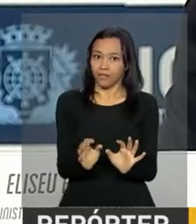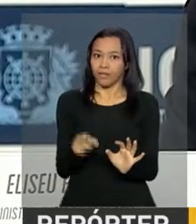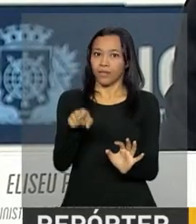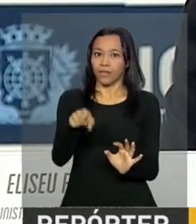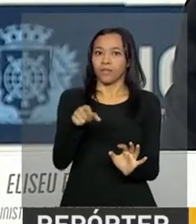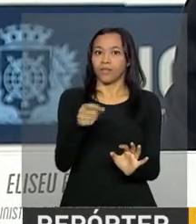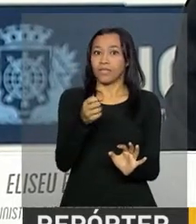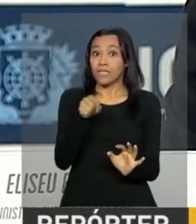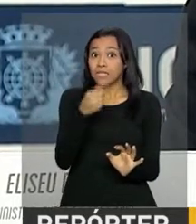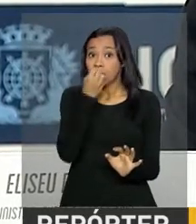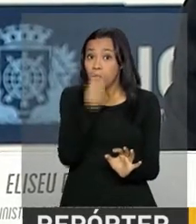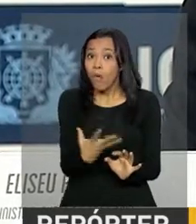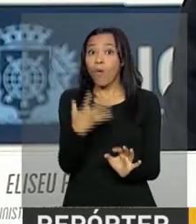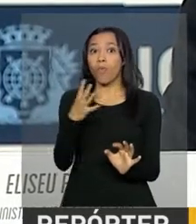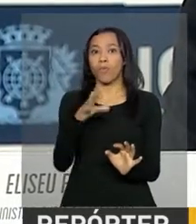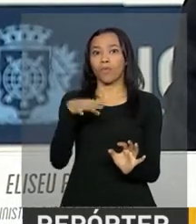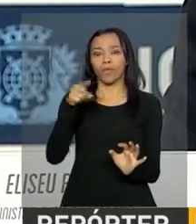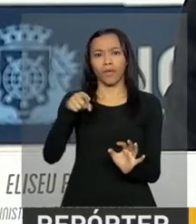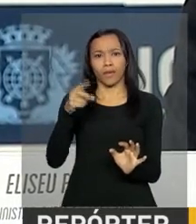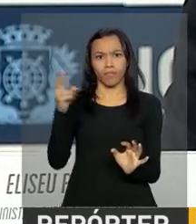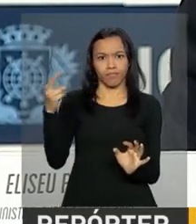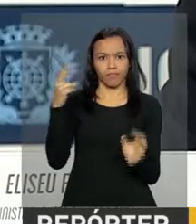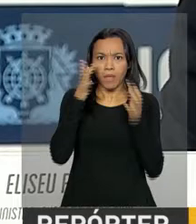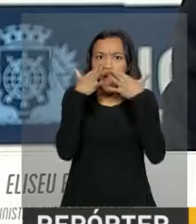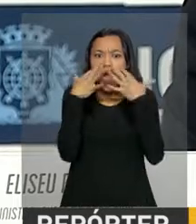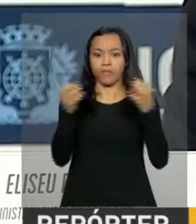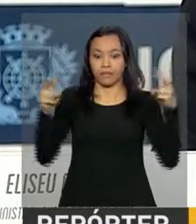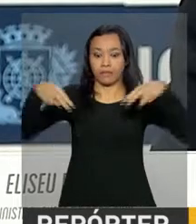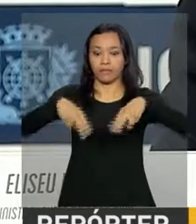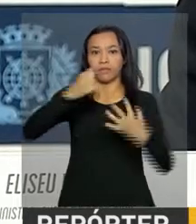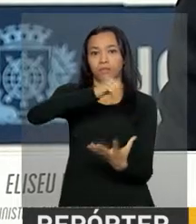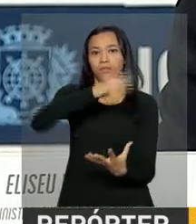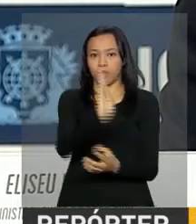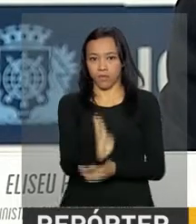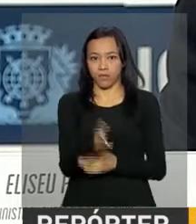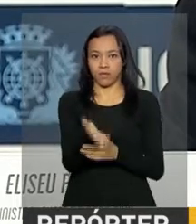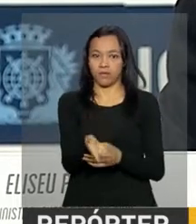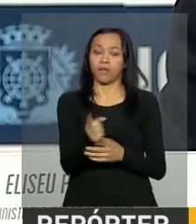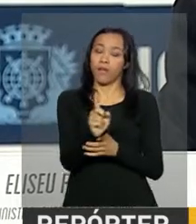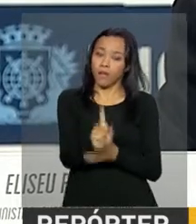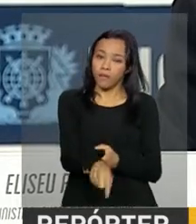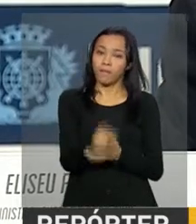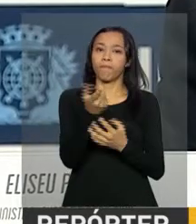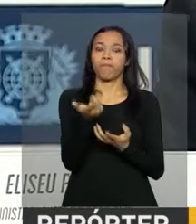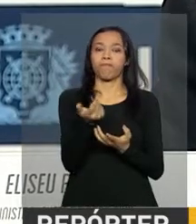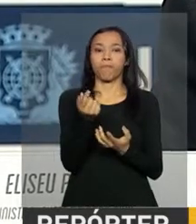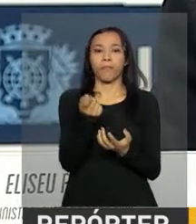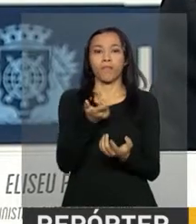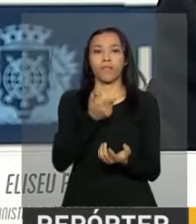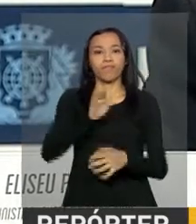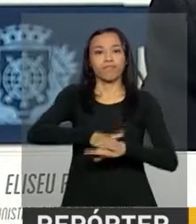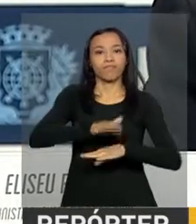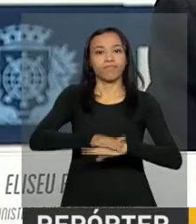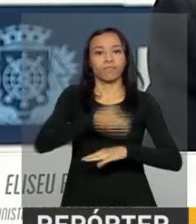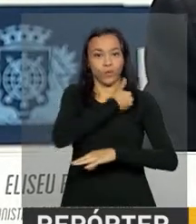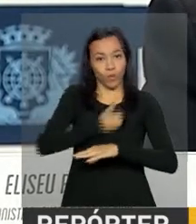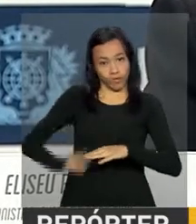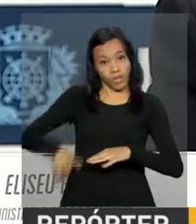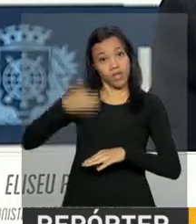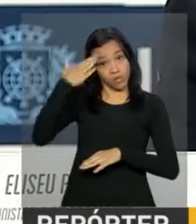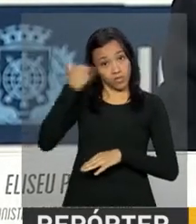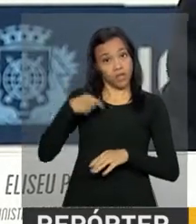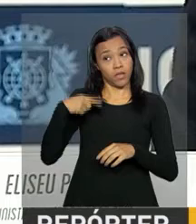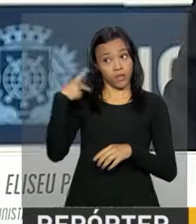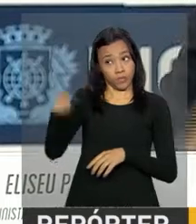capitalizado internacionalmente esta franquia. Franquia que é também a pretensão do governo, prefeito, e sei que é a sua